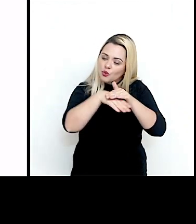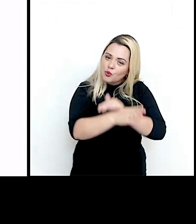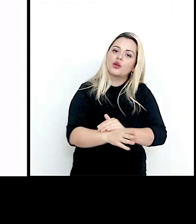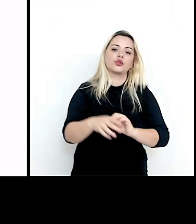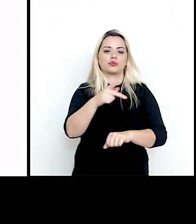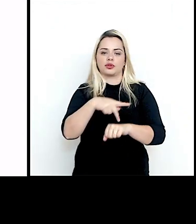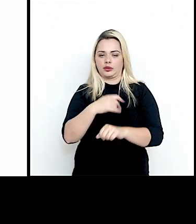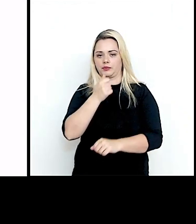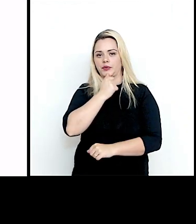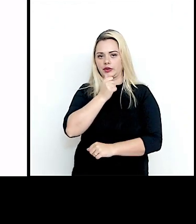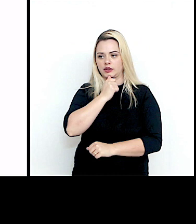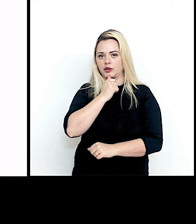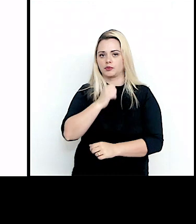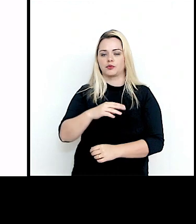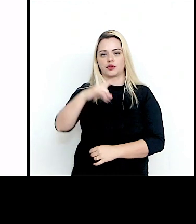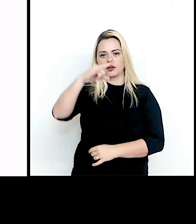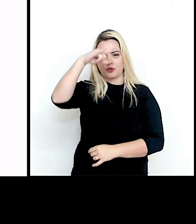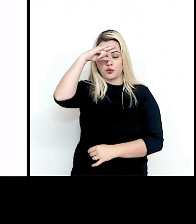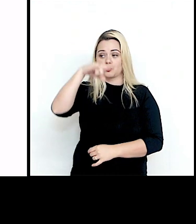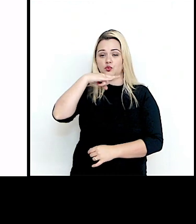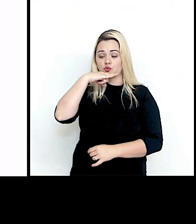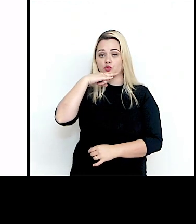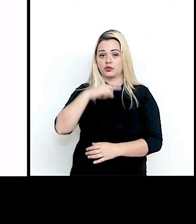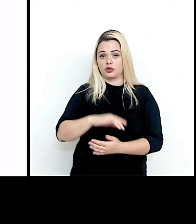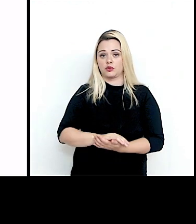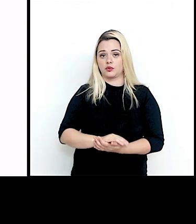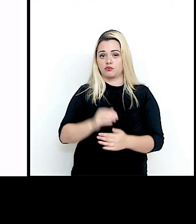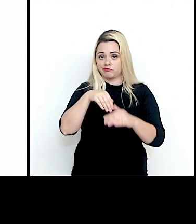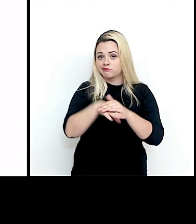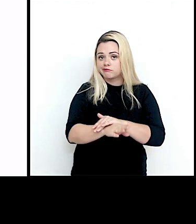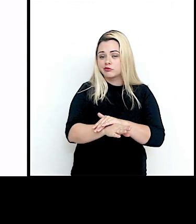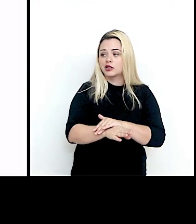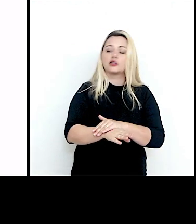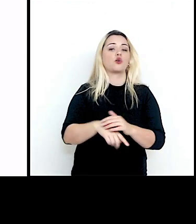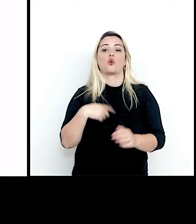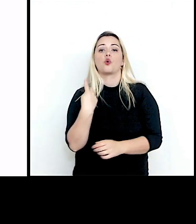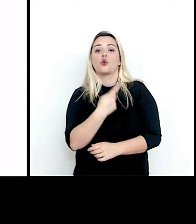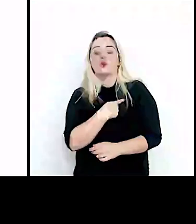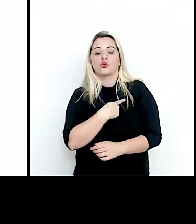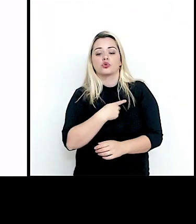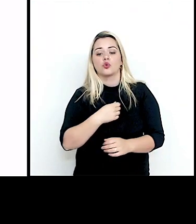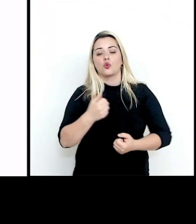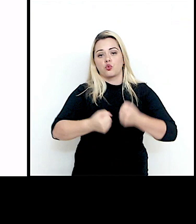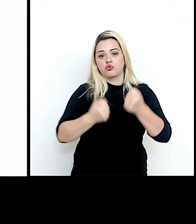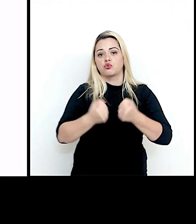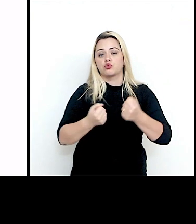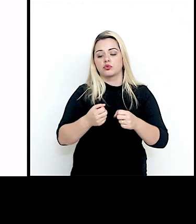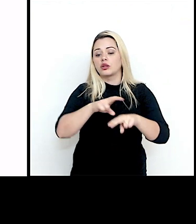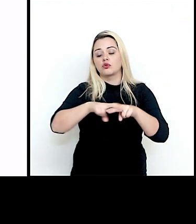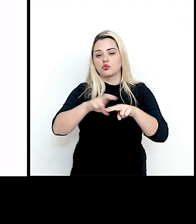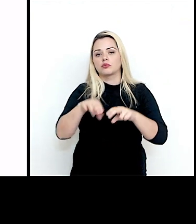aqui por exemplo grande o Cazaquistão nós vemos essas peças ferrovias na